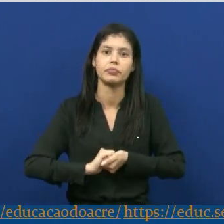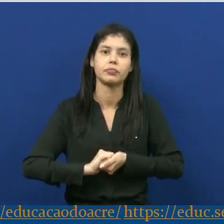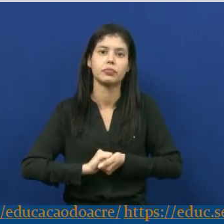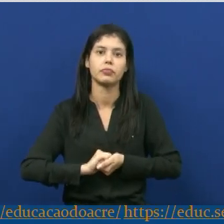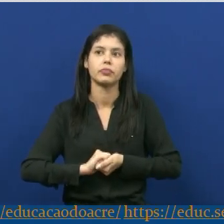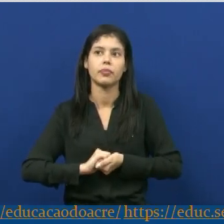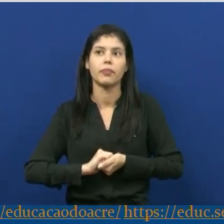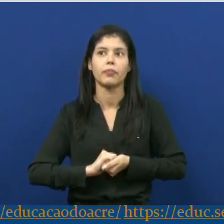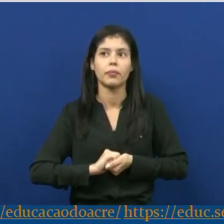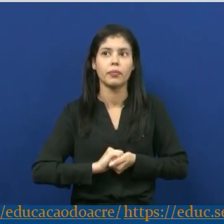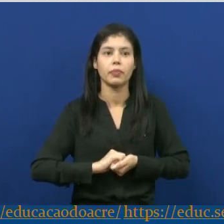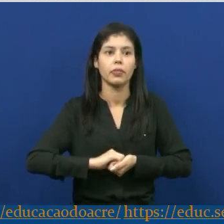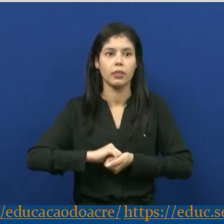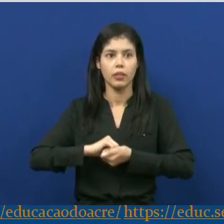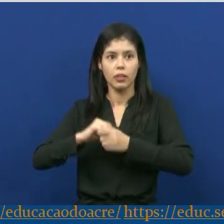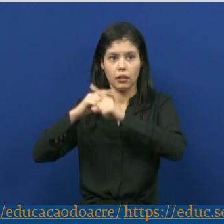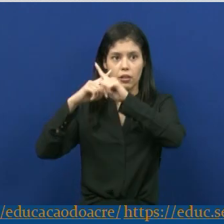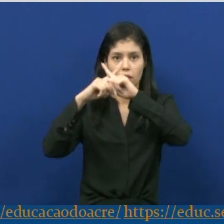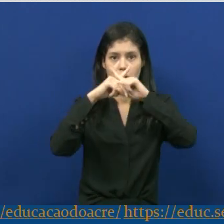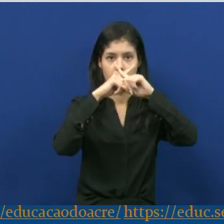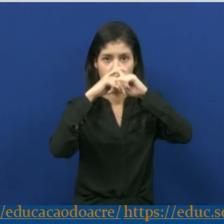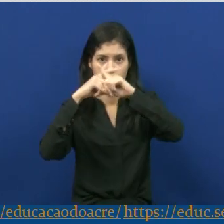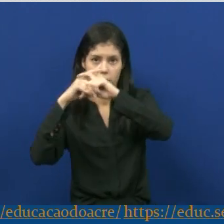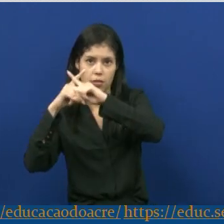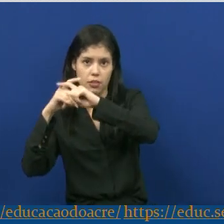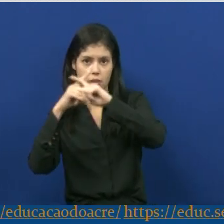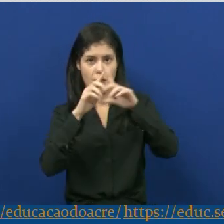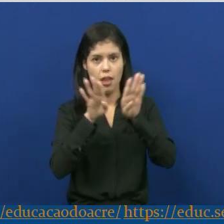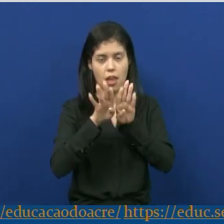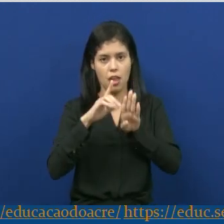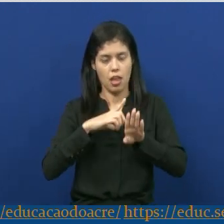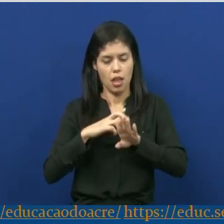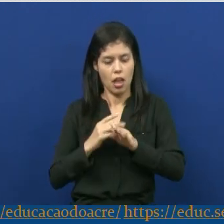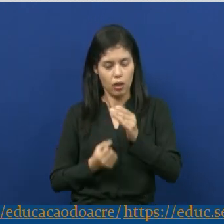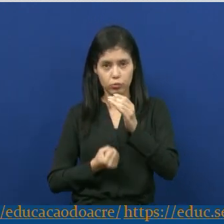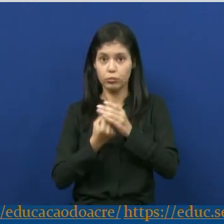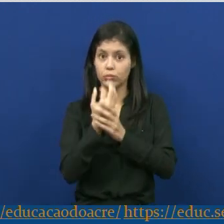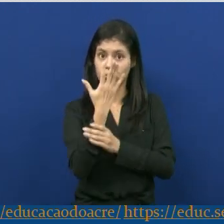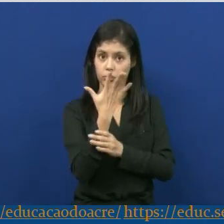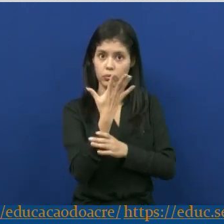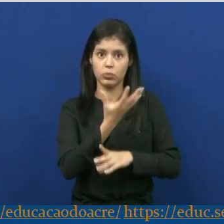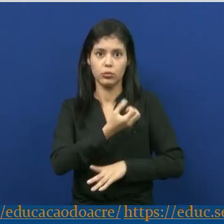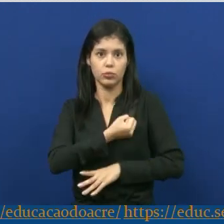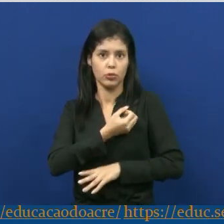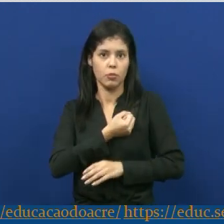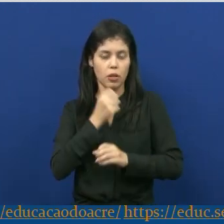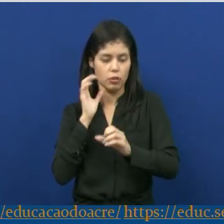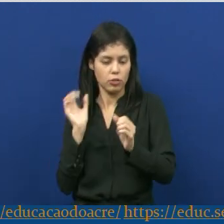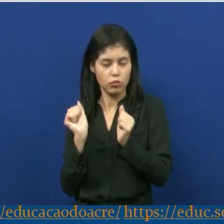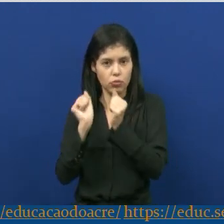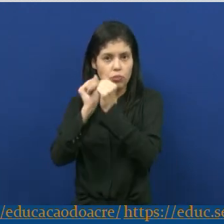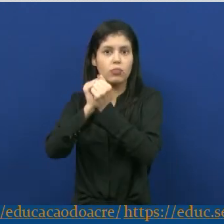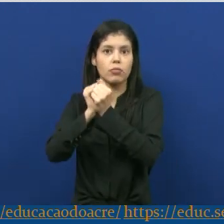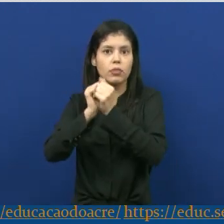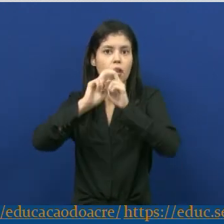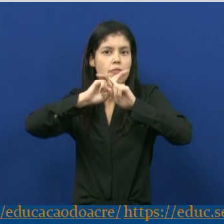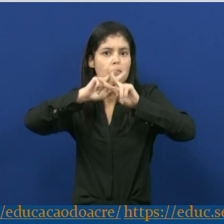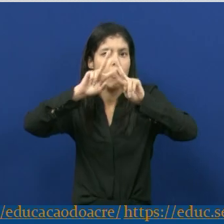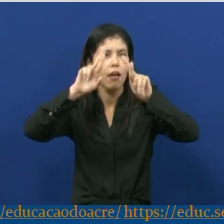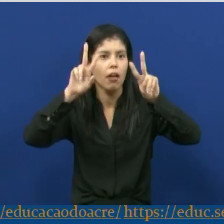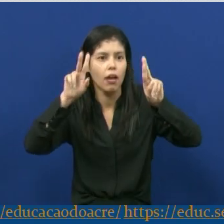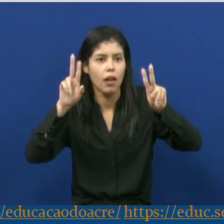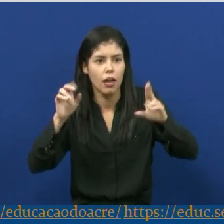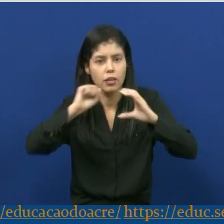numeração indo-arábico os hindus conseguiram desenvolver um sistema de numeração que reunia as